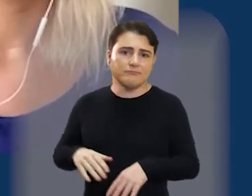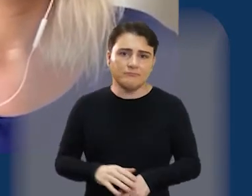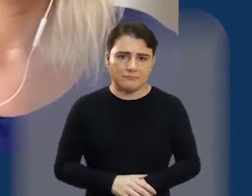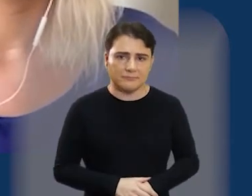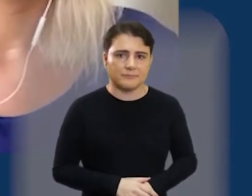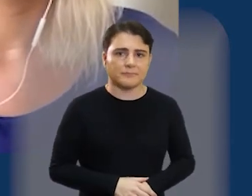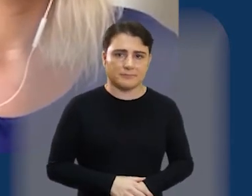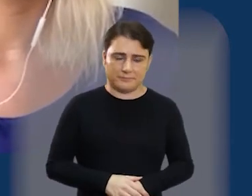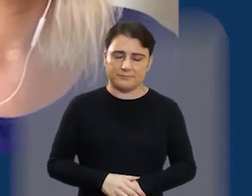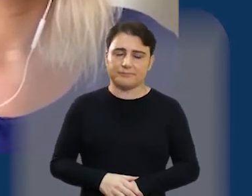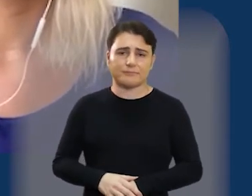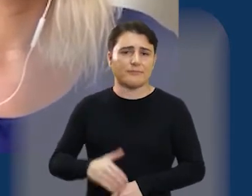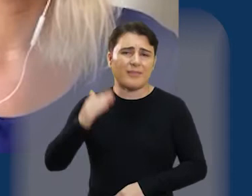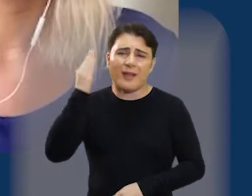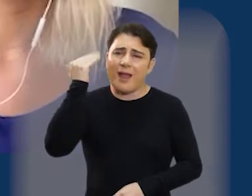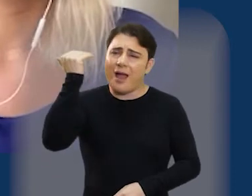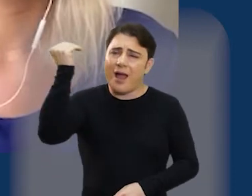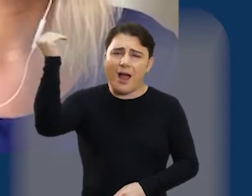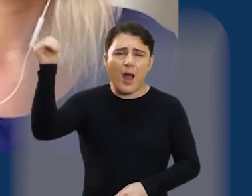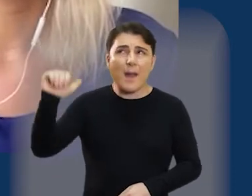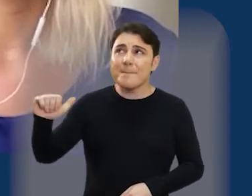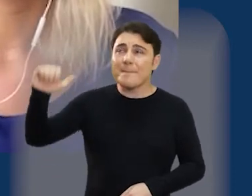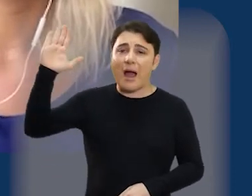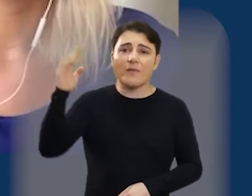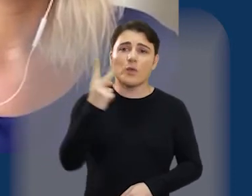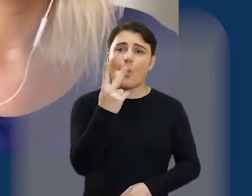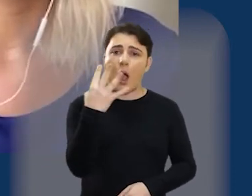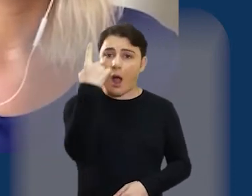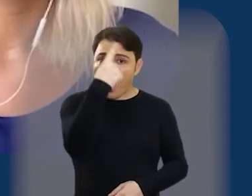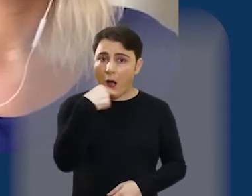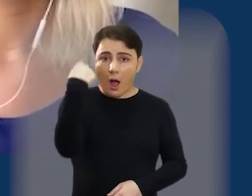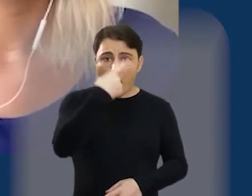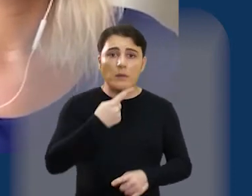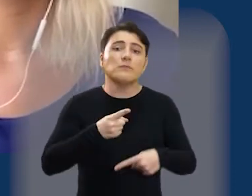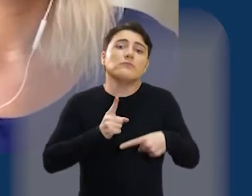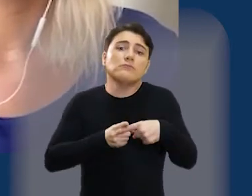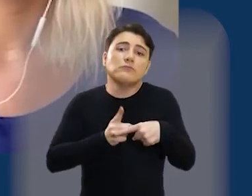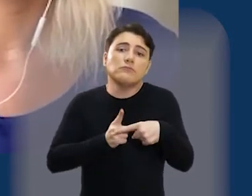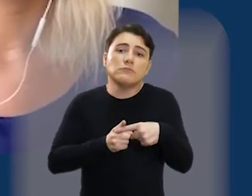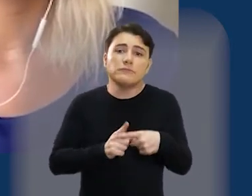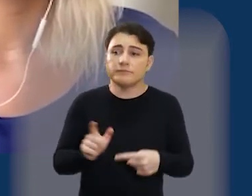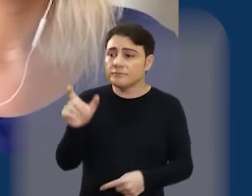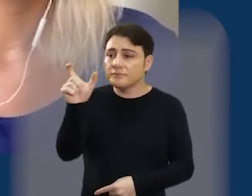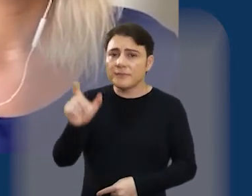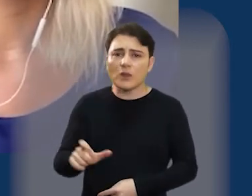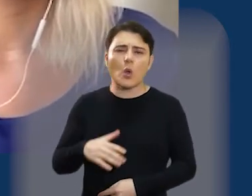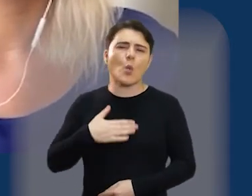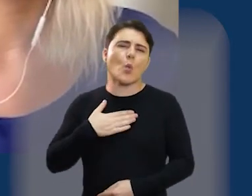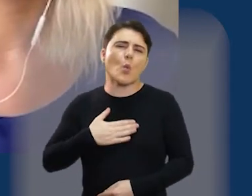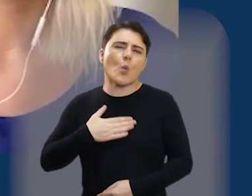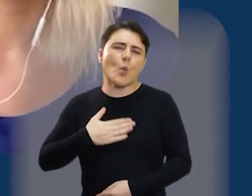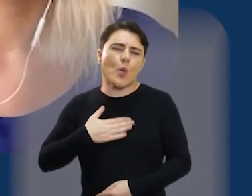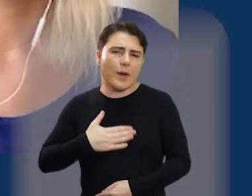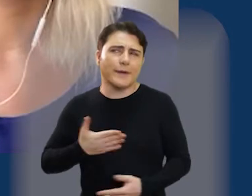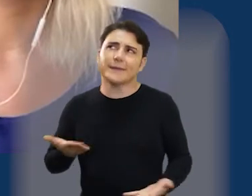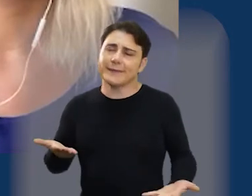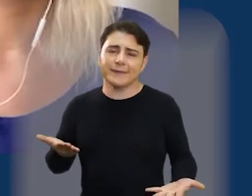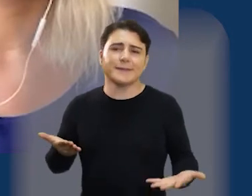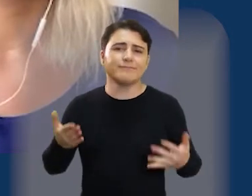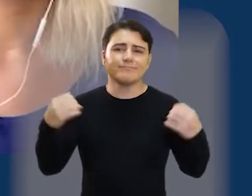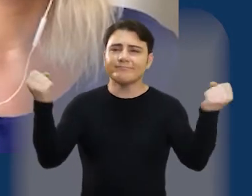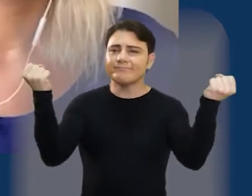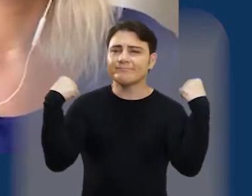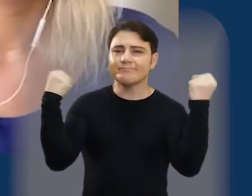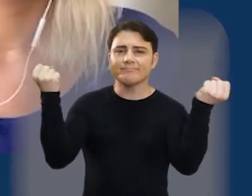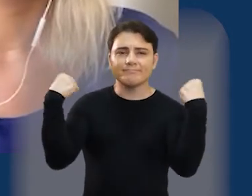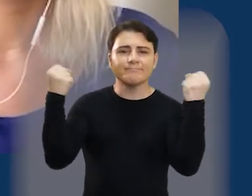O mais famoso aí de 24 horas, praticamente, são aquelas pessoas que têm muita atividade